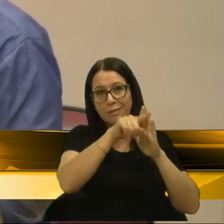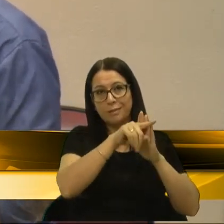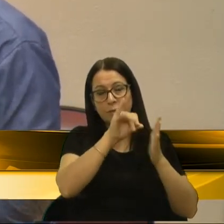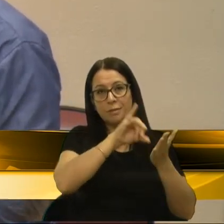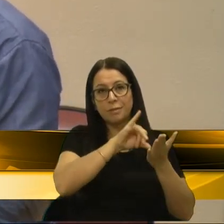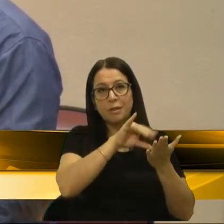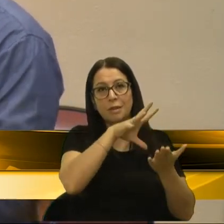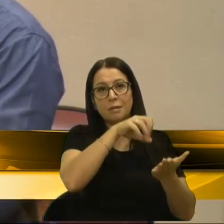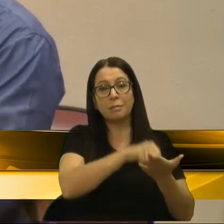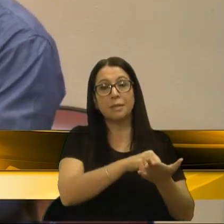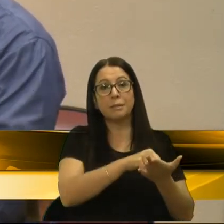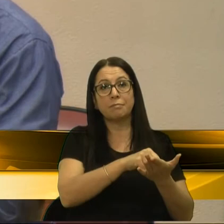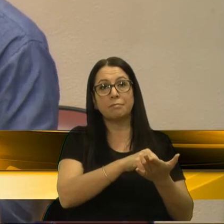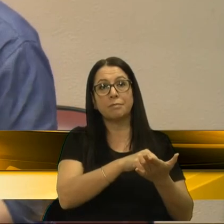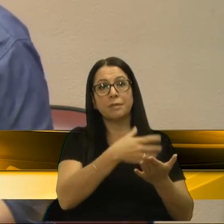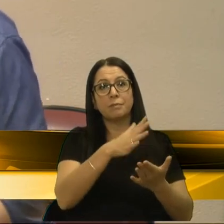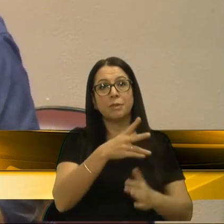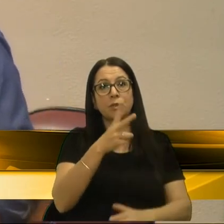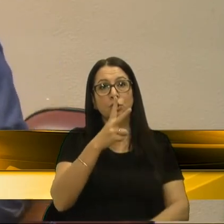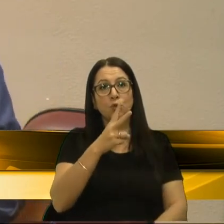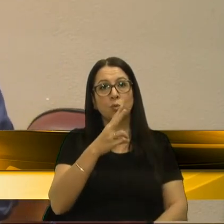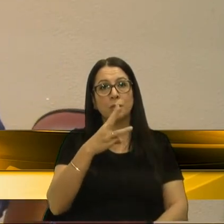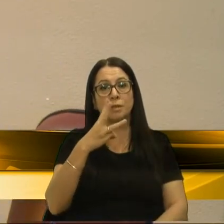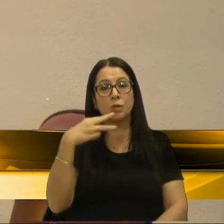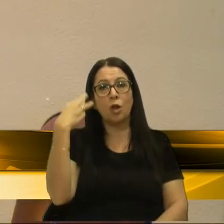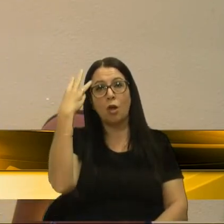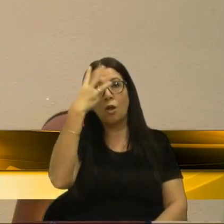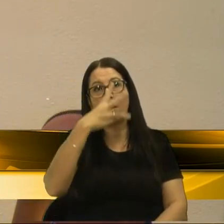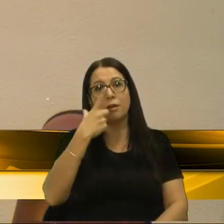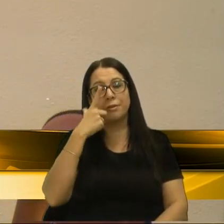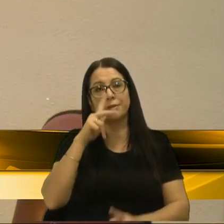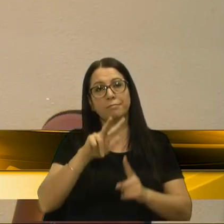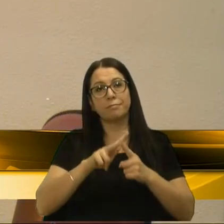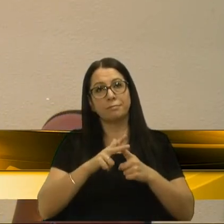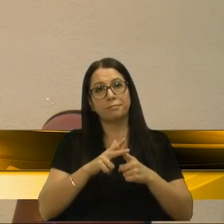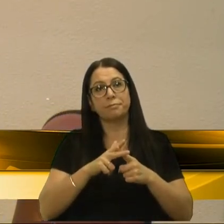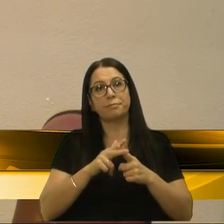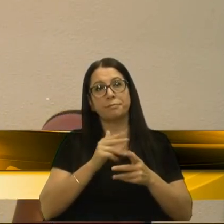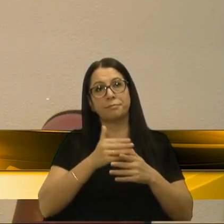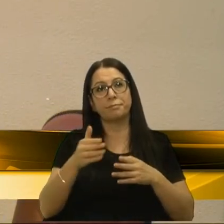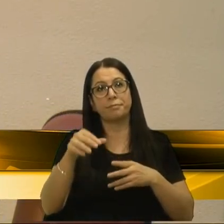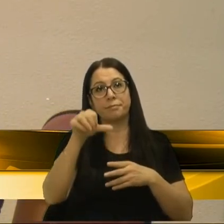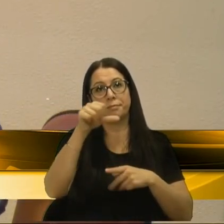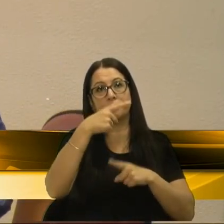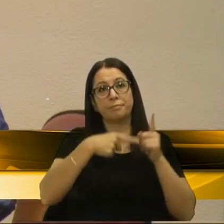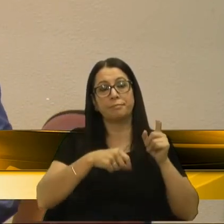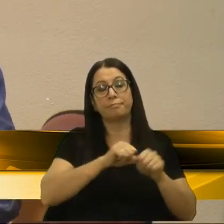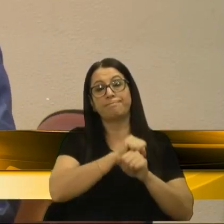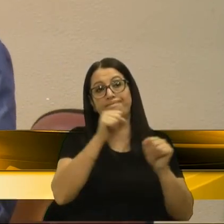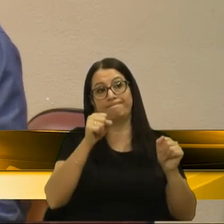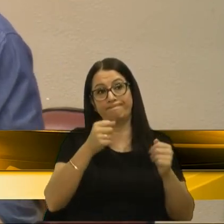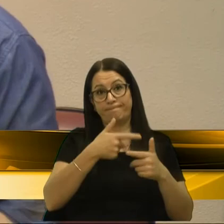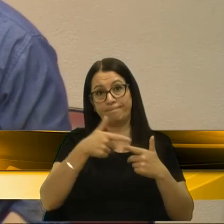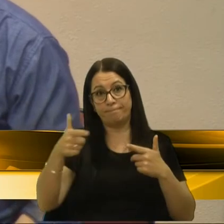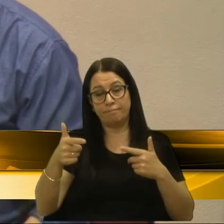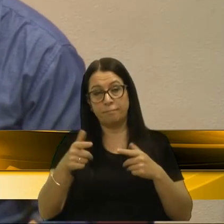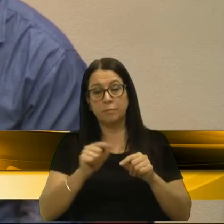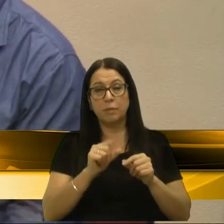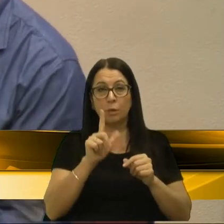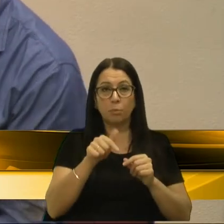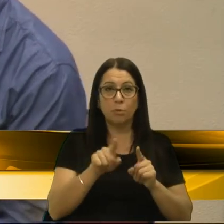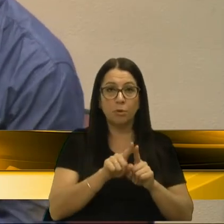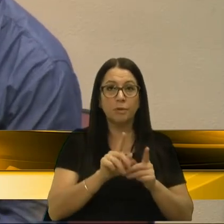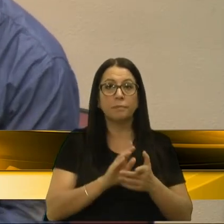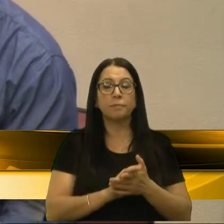de matrículas, e levou em torno de 2 a 3 horas para conseguir consertar. Então foi consertado a partir das 9:30 da manhã. Então a gente, depois